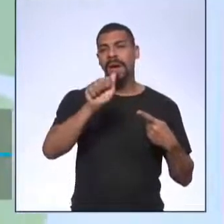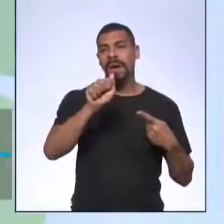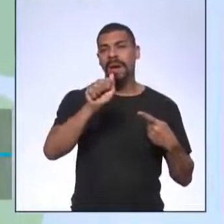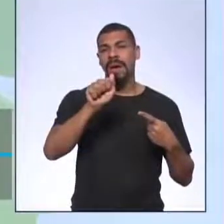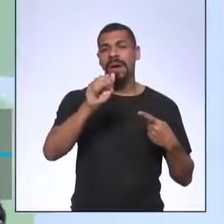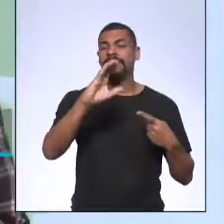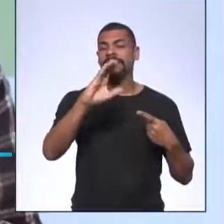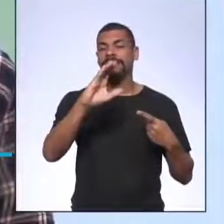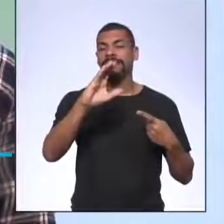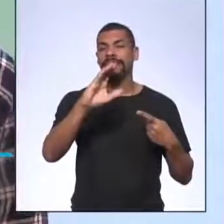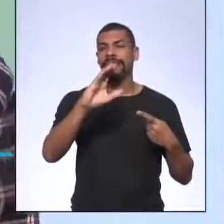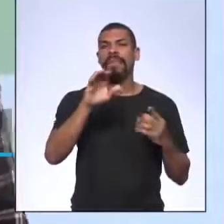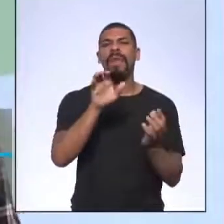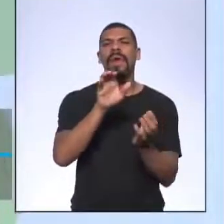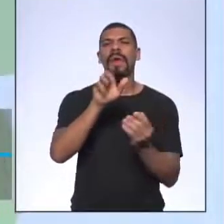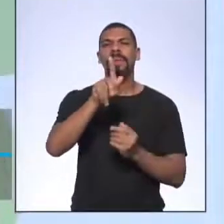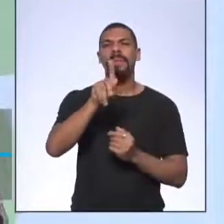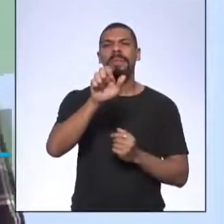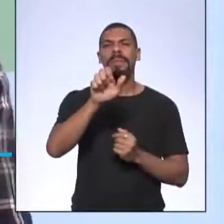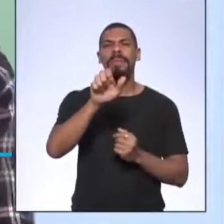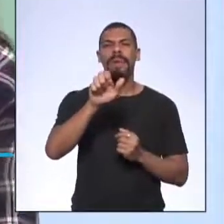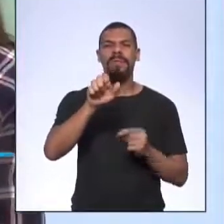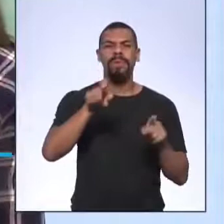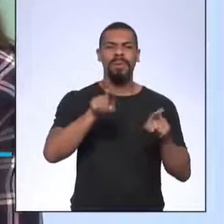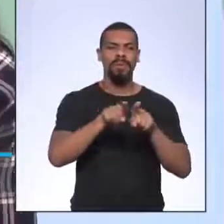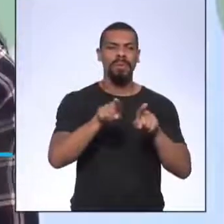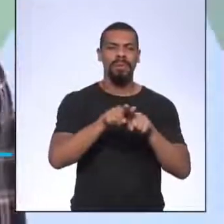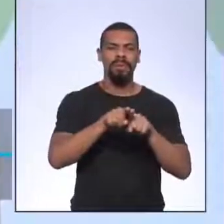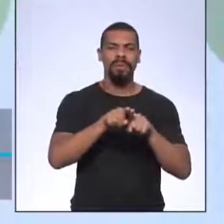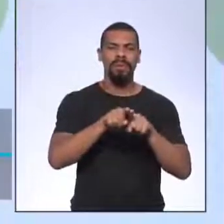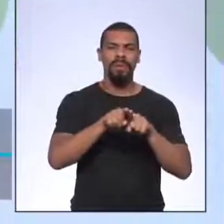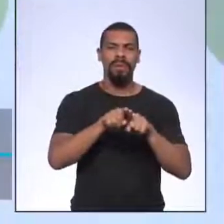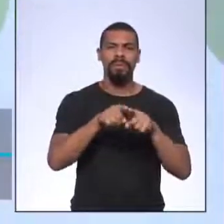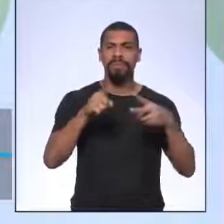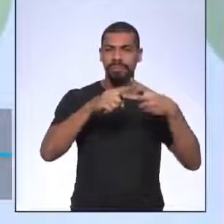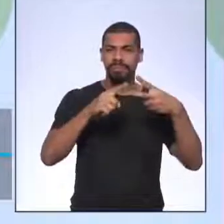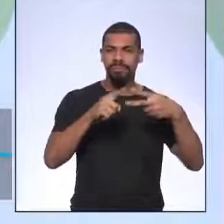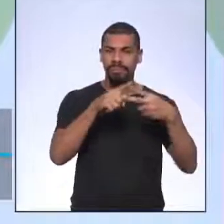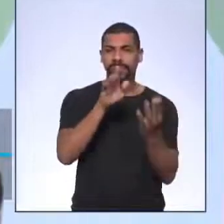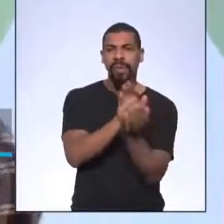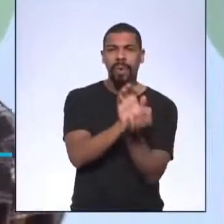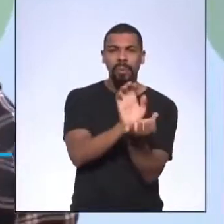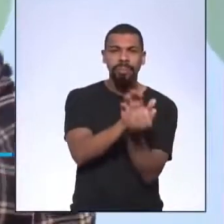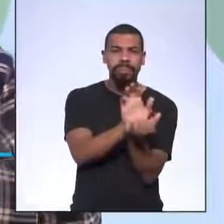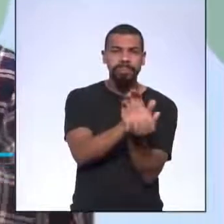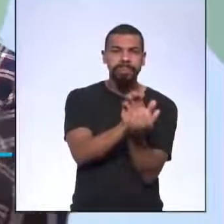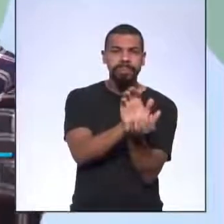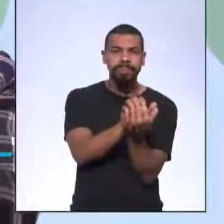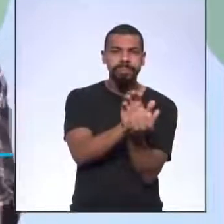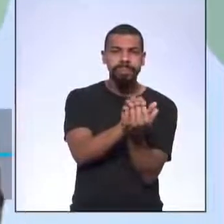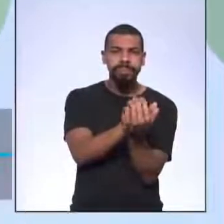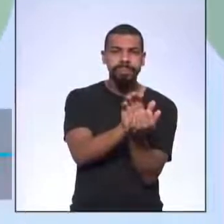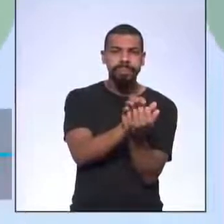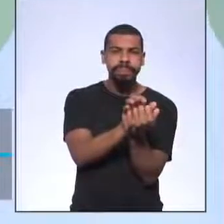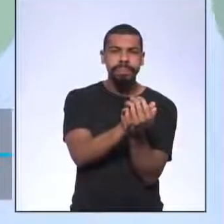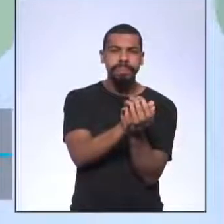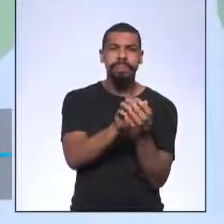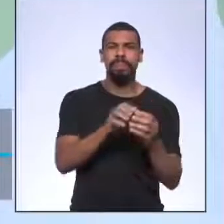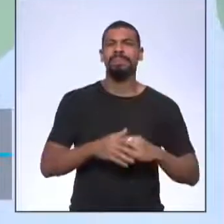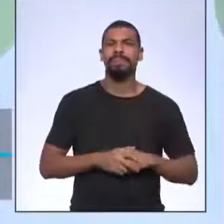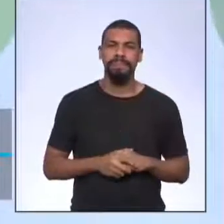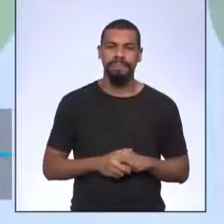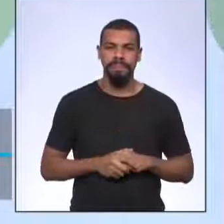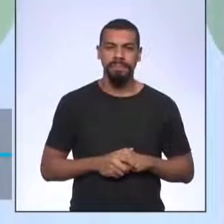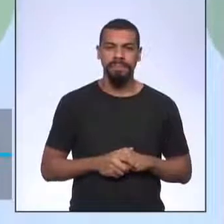outra Caruaru em Pernambuco são os maiores são jovens que eles falam do mundo tá levando aí milhões de